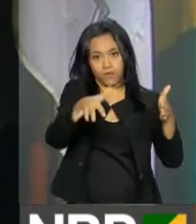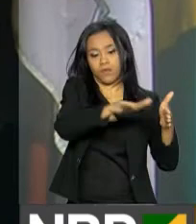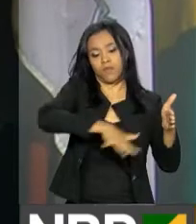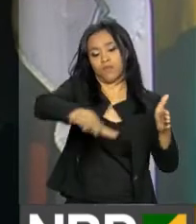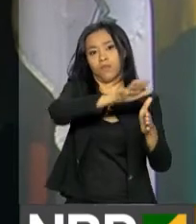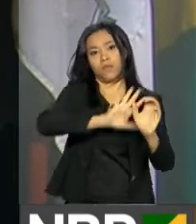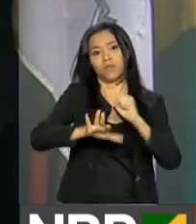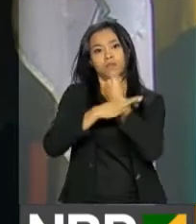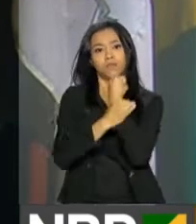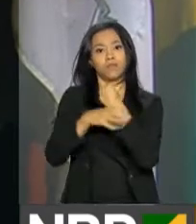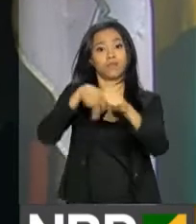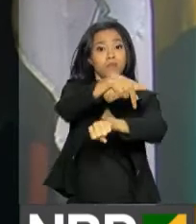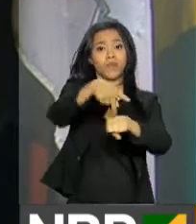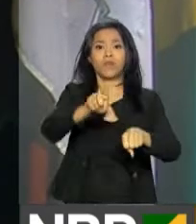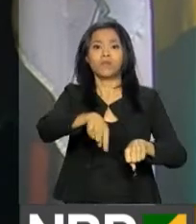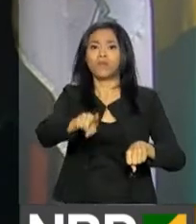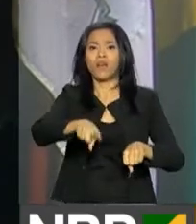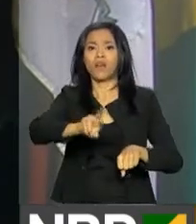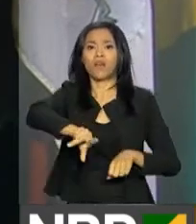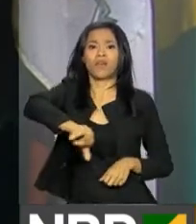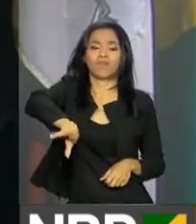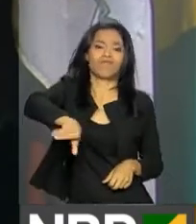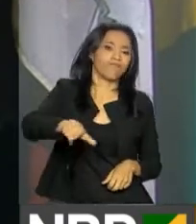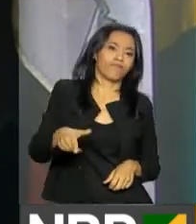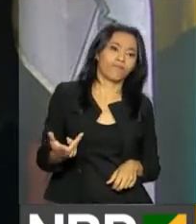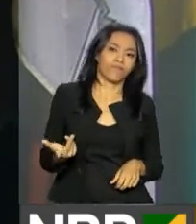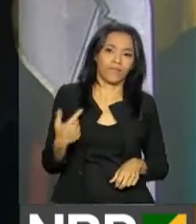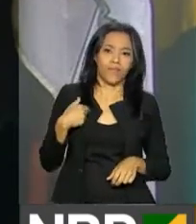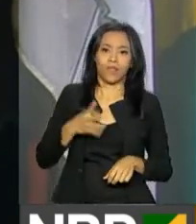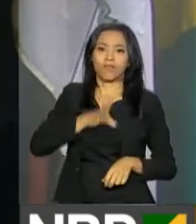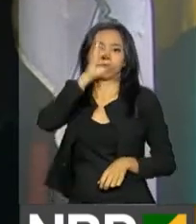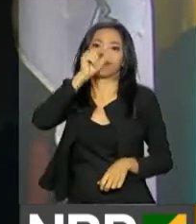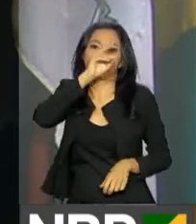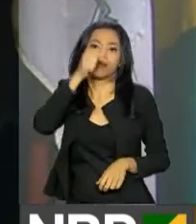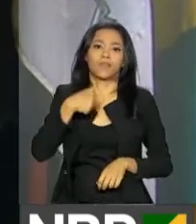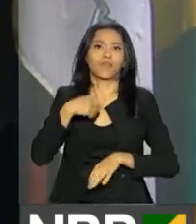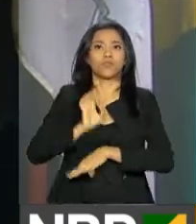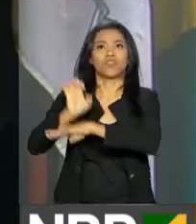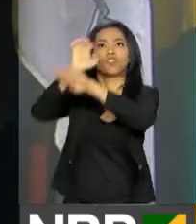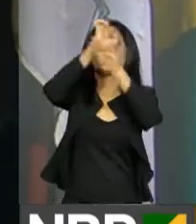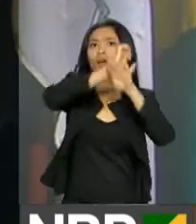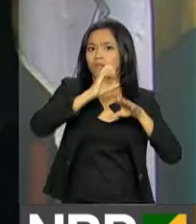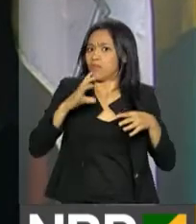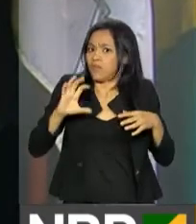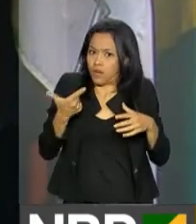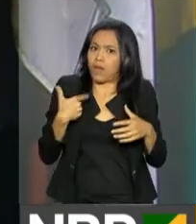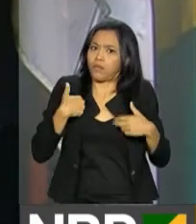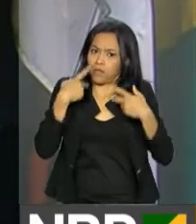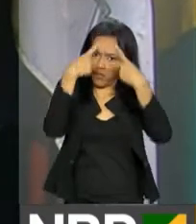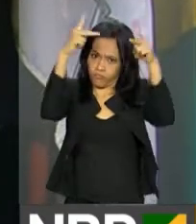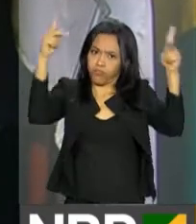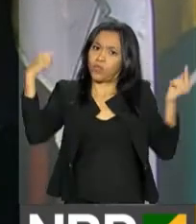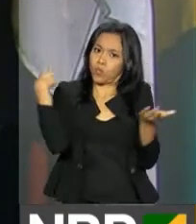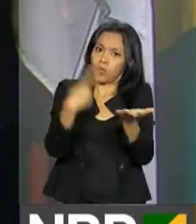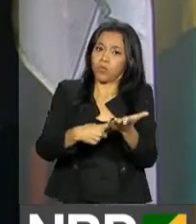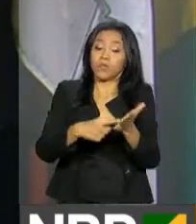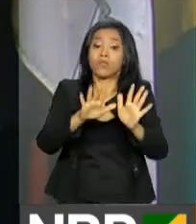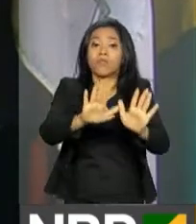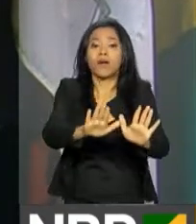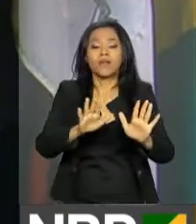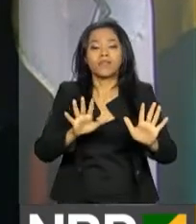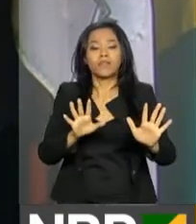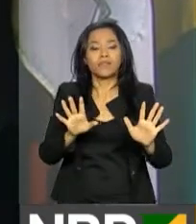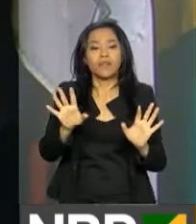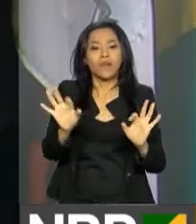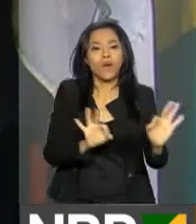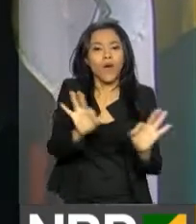país não há tarefa invasora das competências dos estados que isso nos é vedado mas a tarefa de coordenar